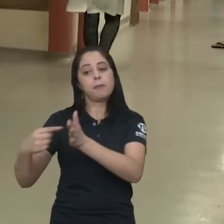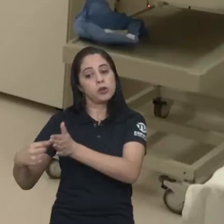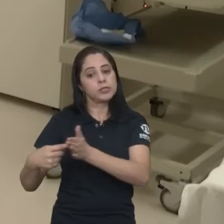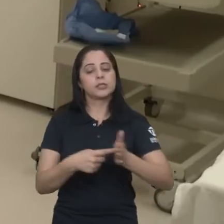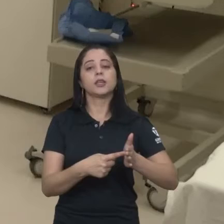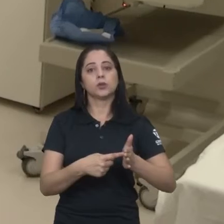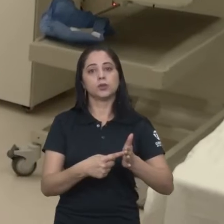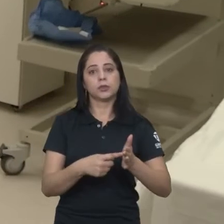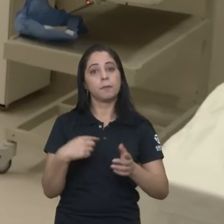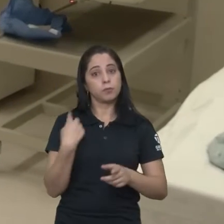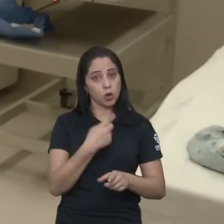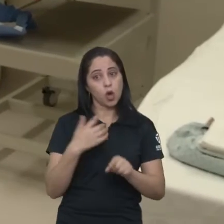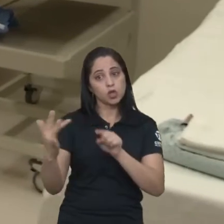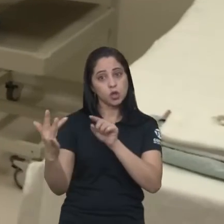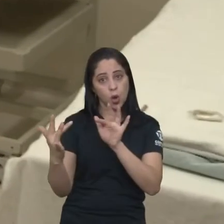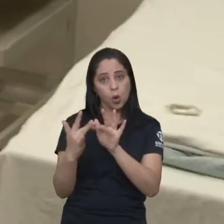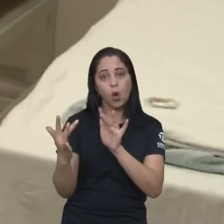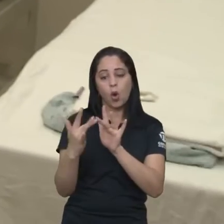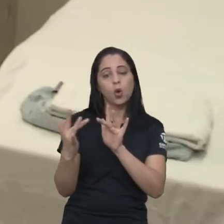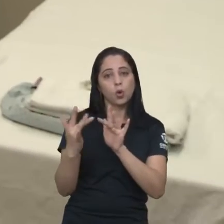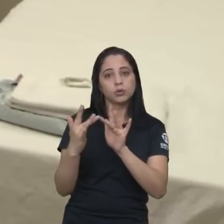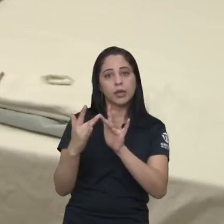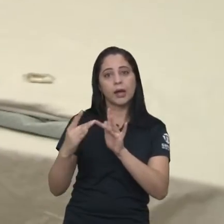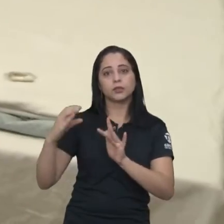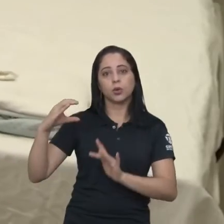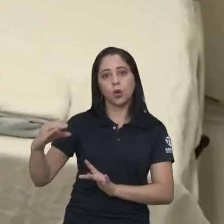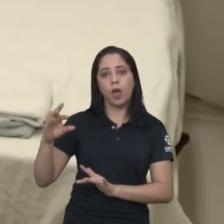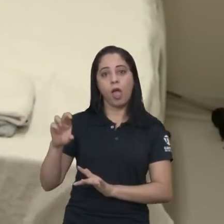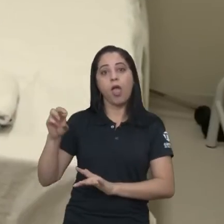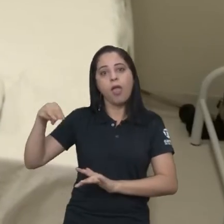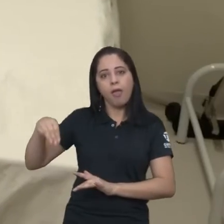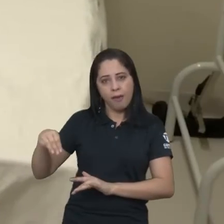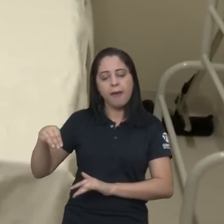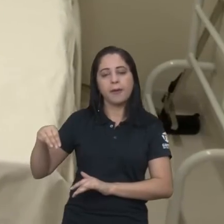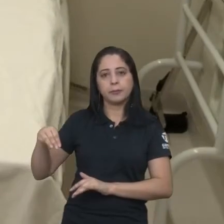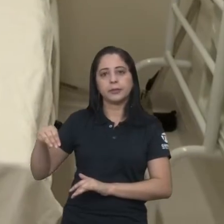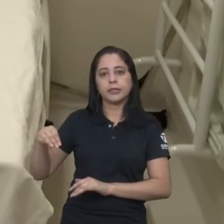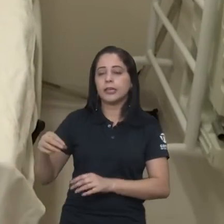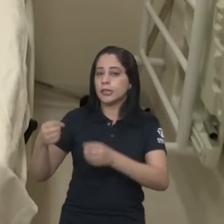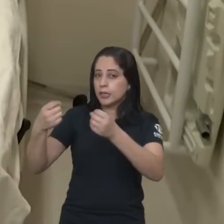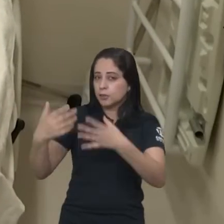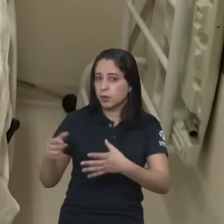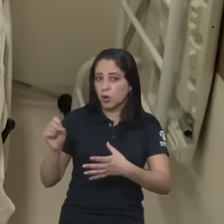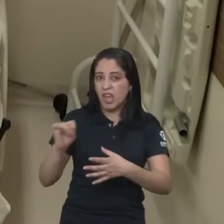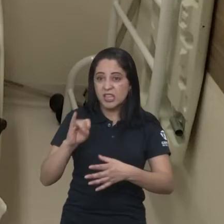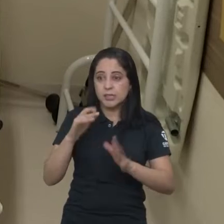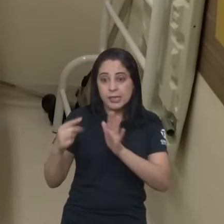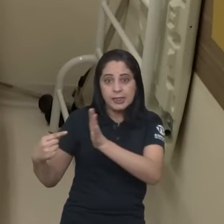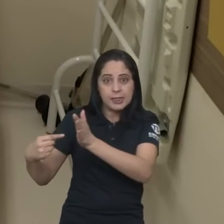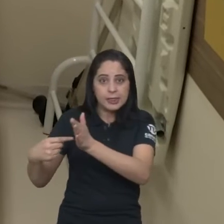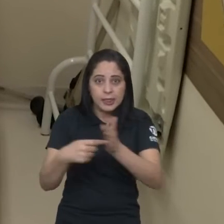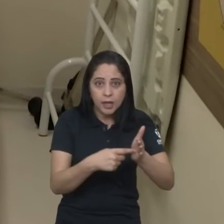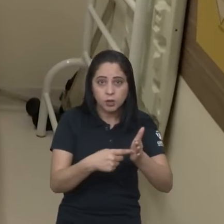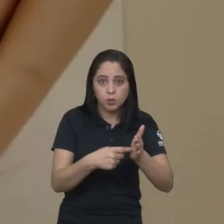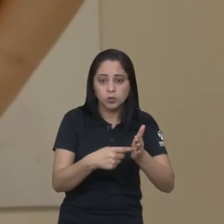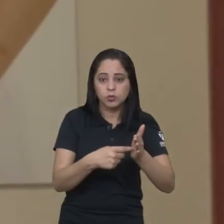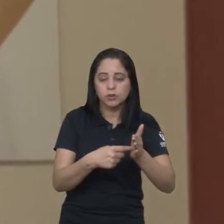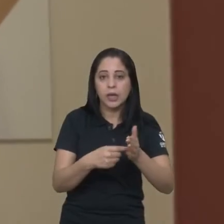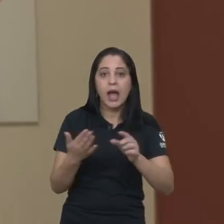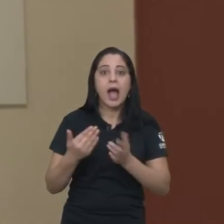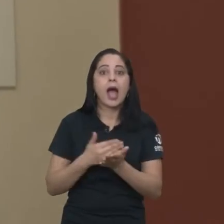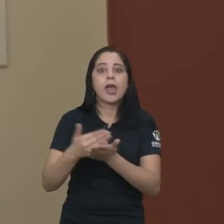denúncia. E entramos em contato com o Conselho Regional de Medicina. Informou que quando uma denúncia chega ao Conselho,